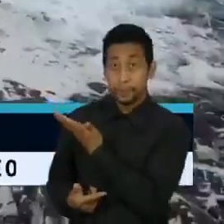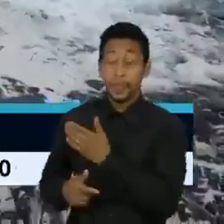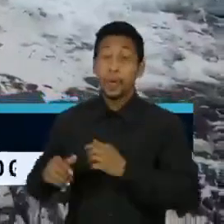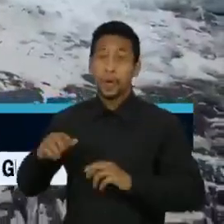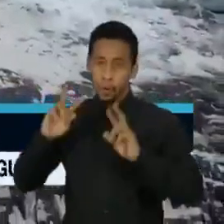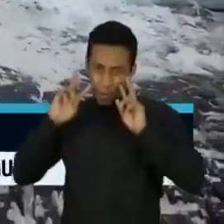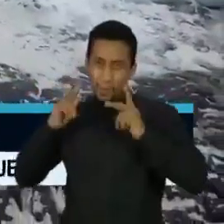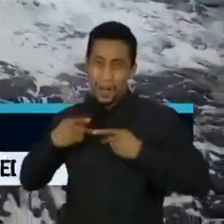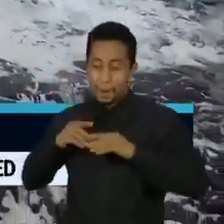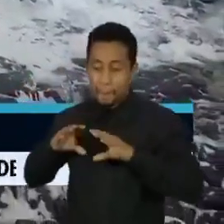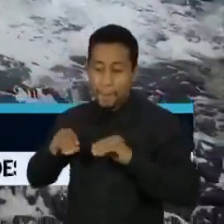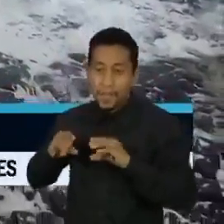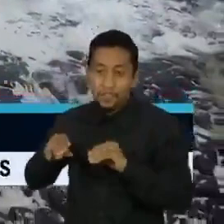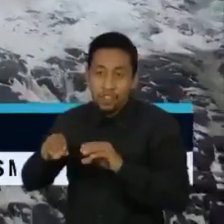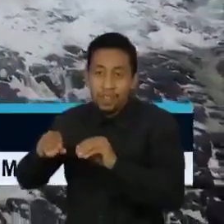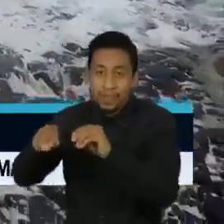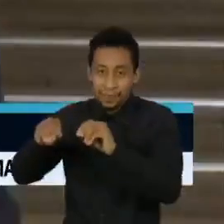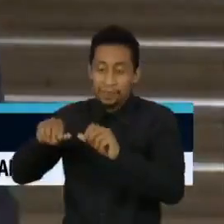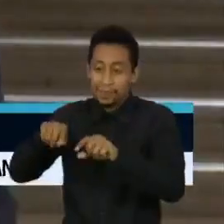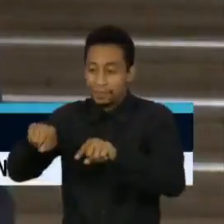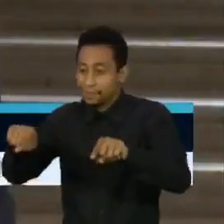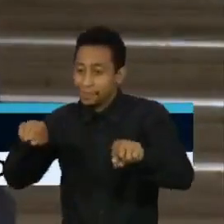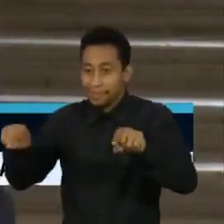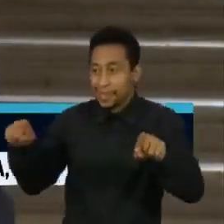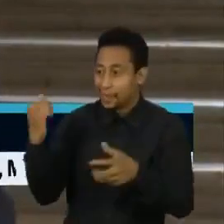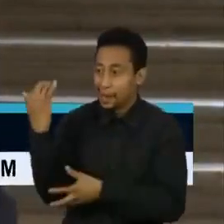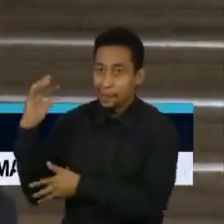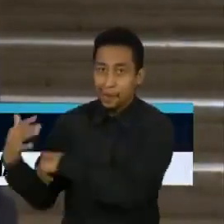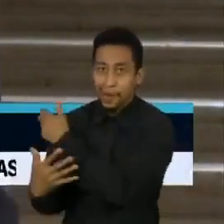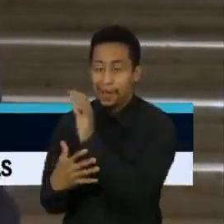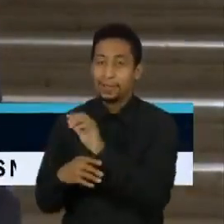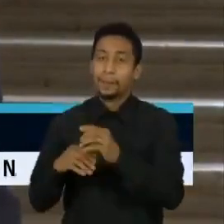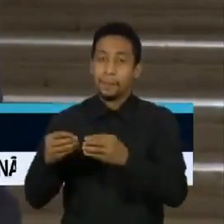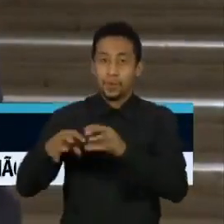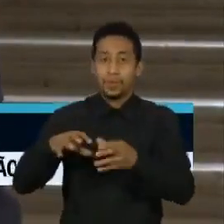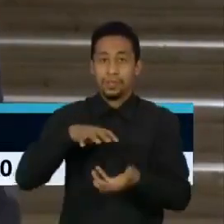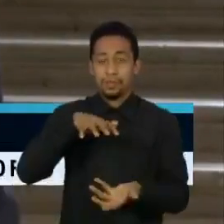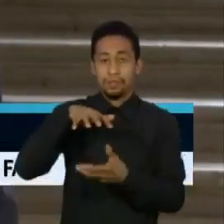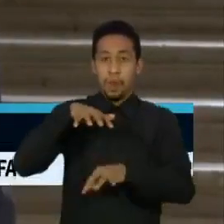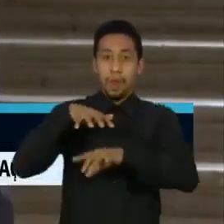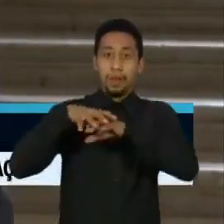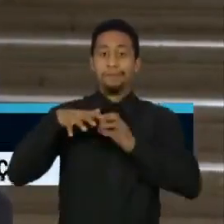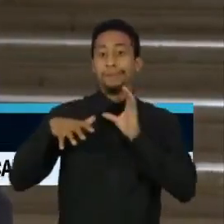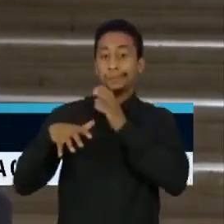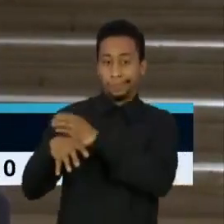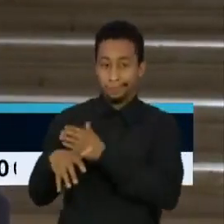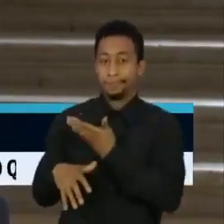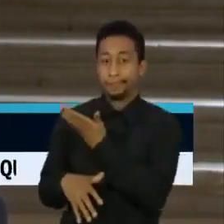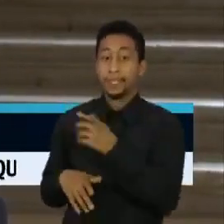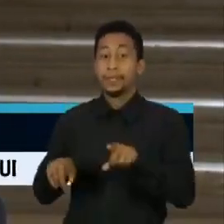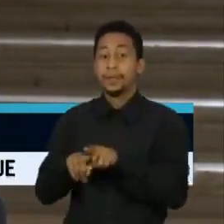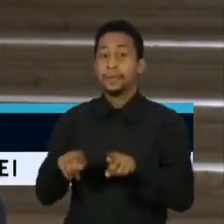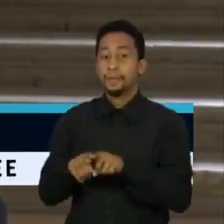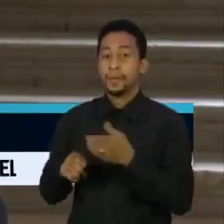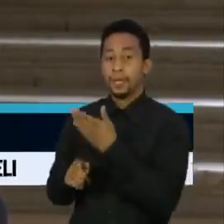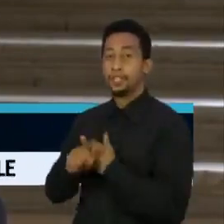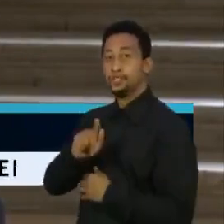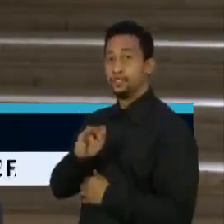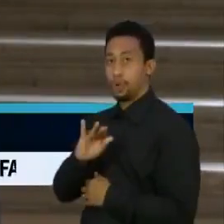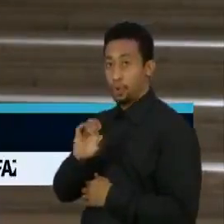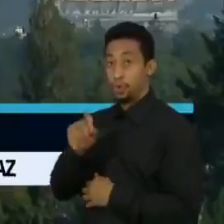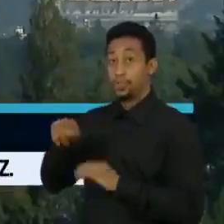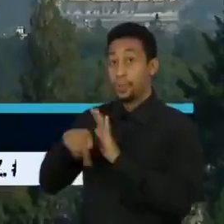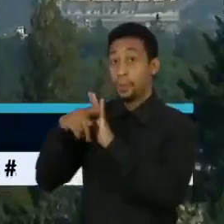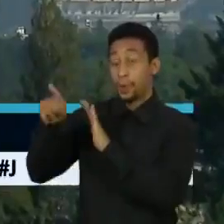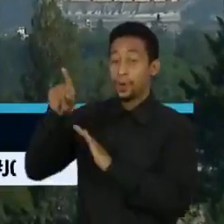ação humana como o aquecimento global a outra metade ficará para parisi da Universidade de Sapienza de Roma que descobriu